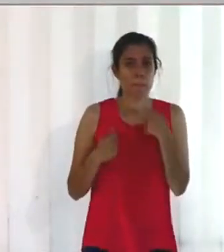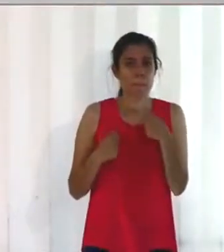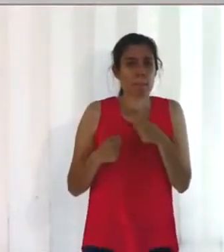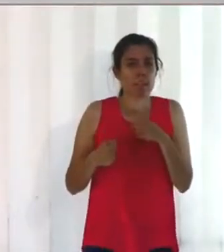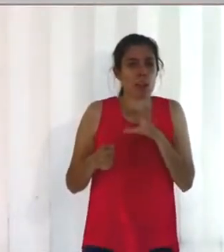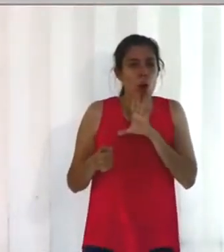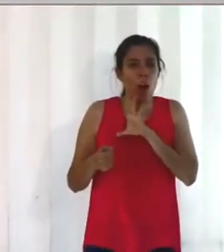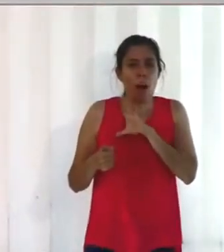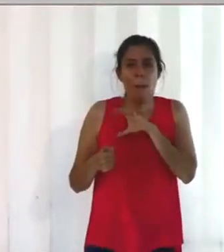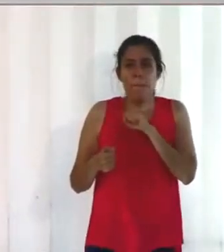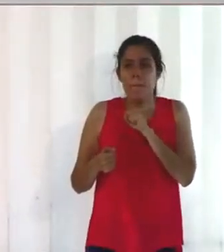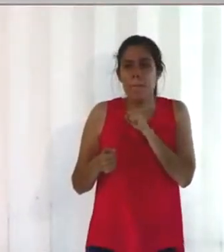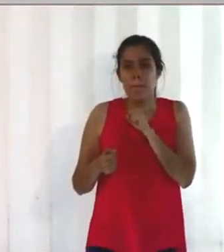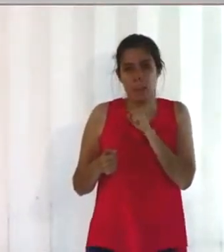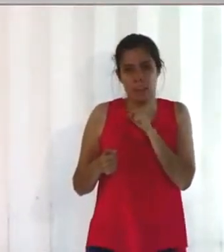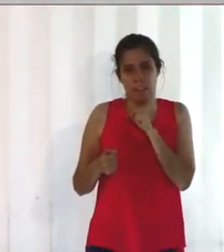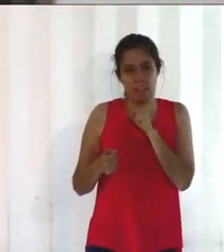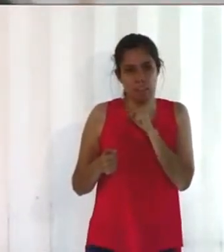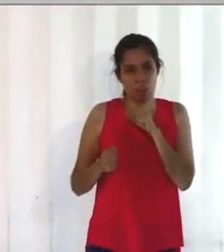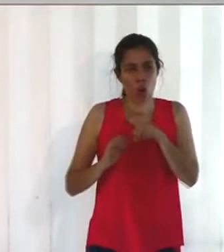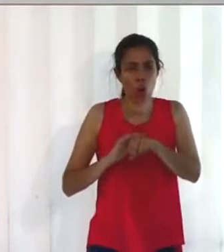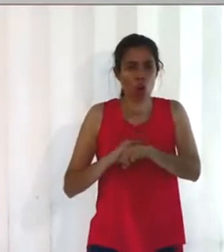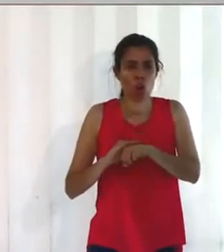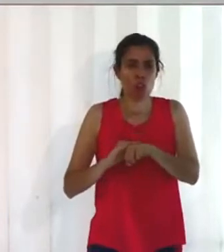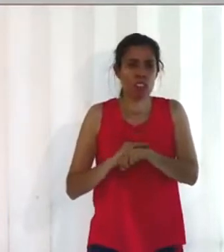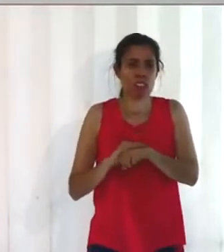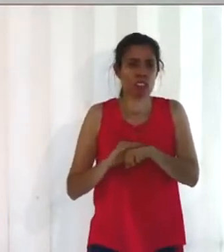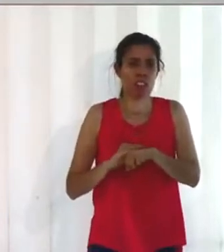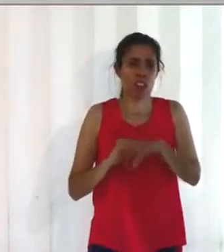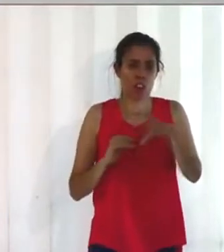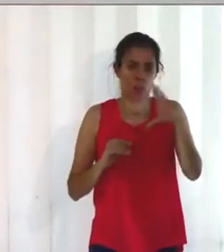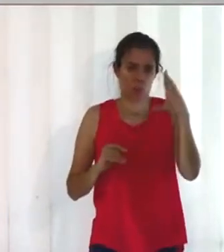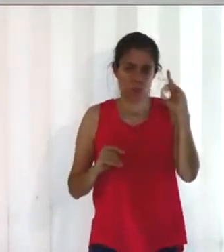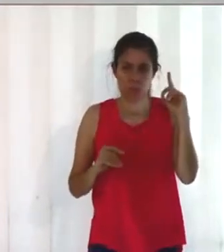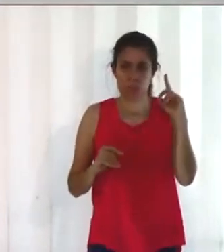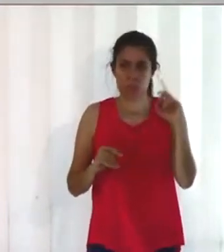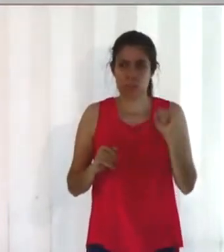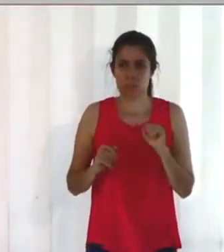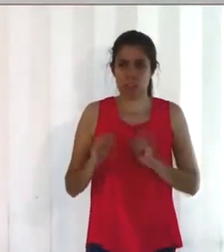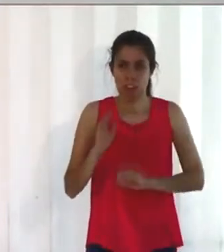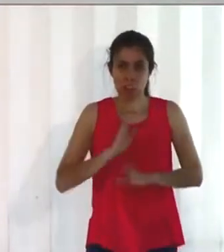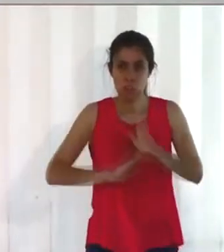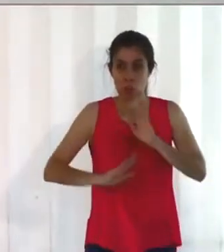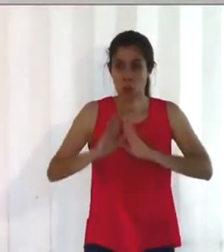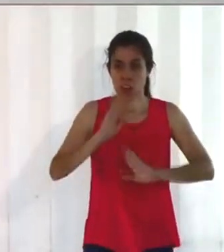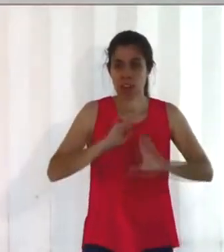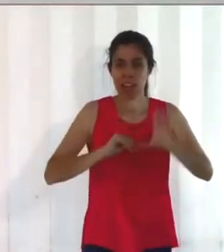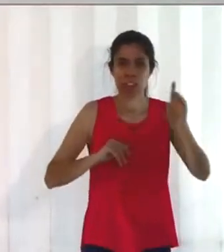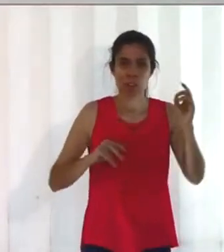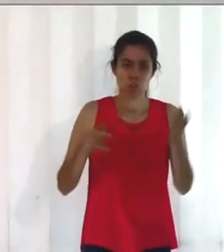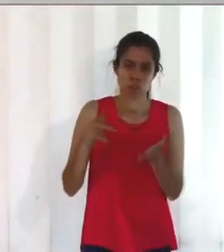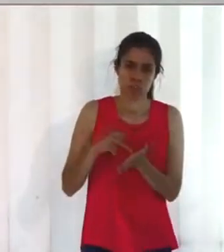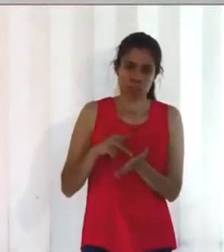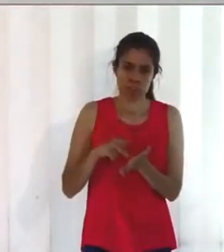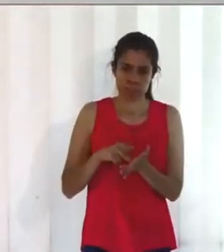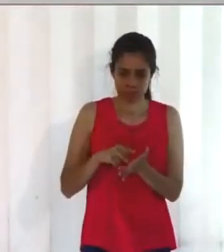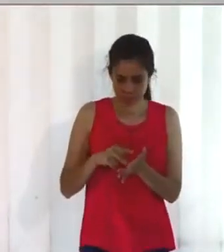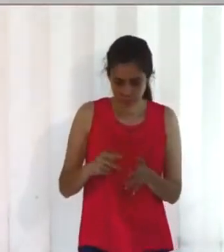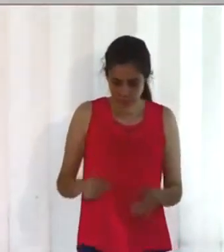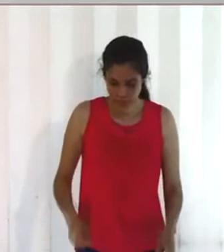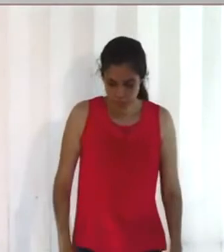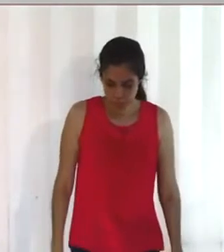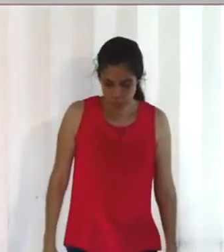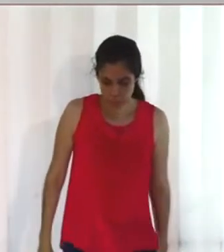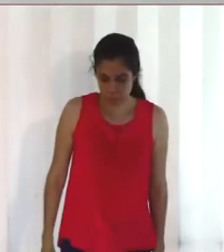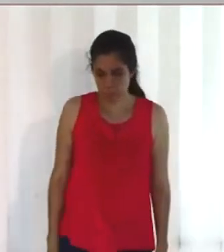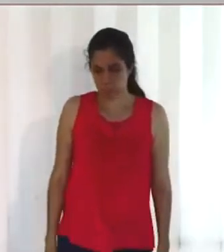sua palavra, conversam com Ele em oração. Esses são os adoradores, meus irmãos. Enoque foi um